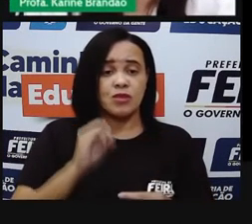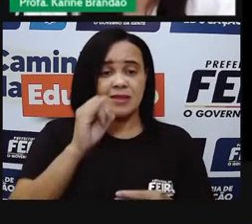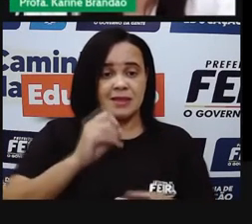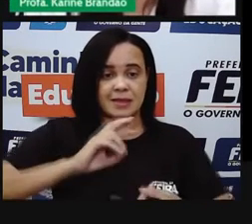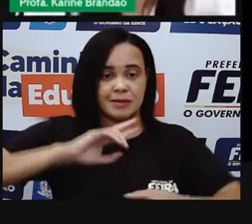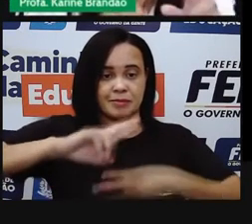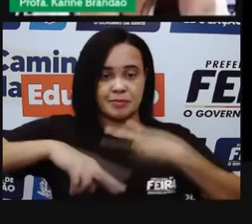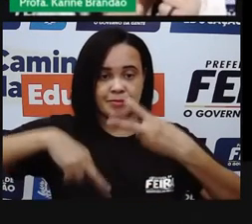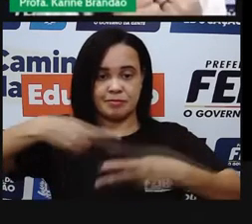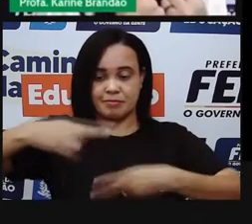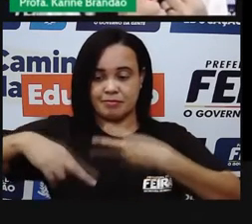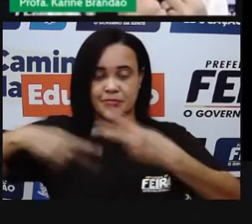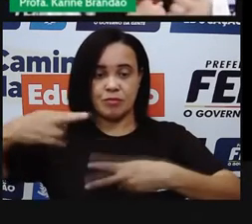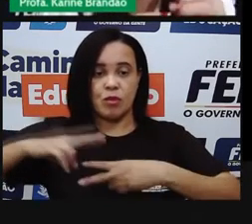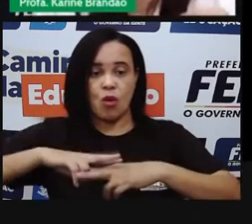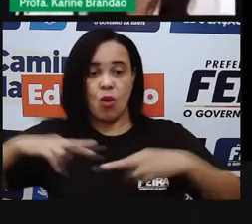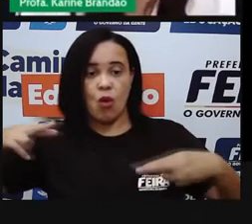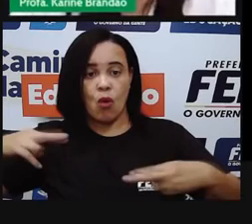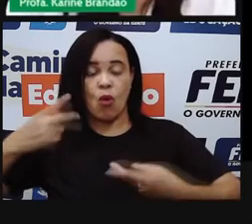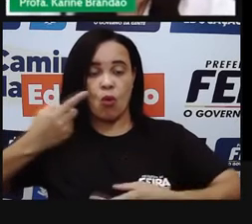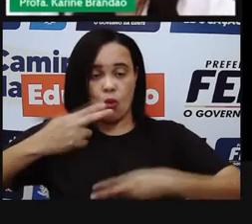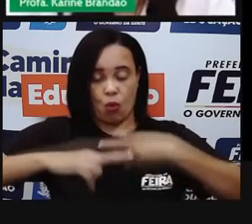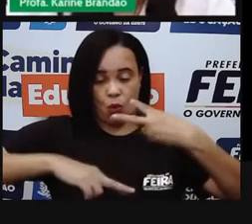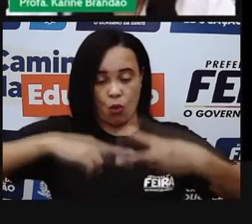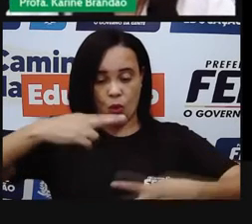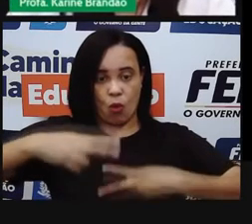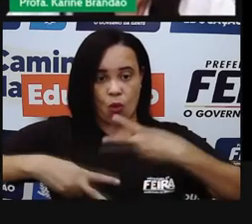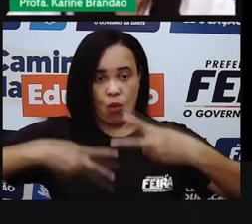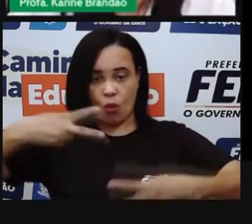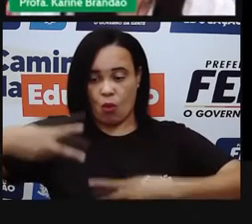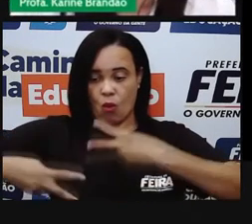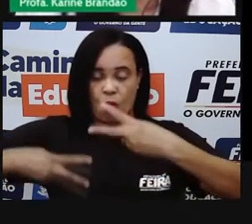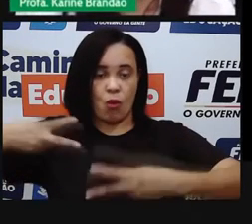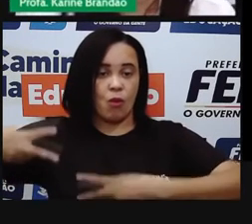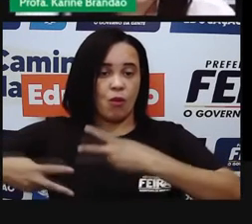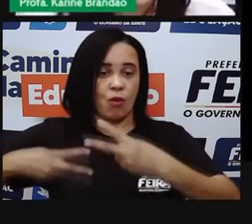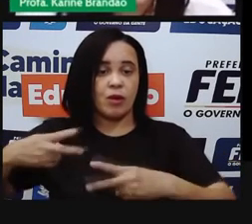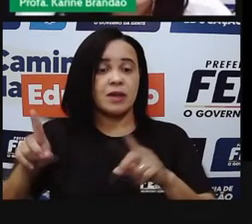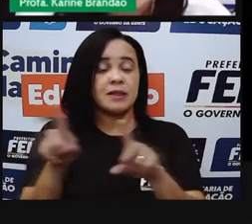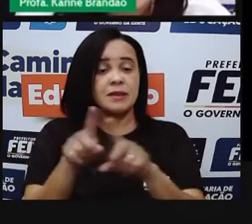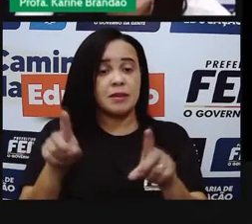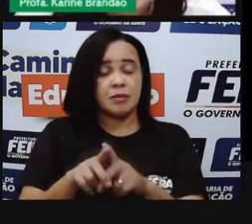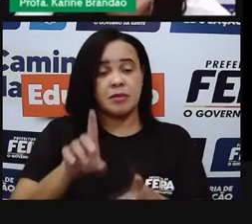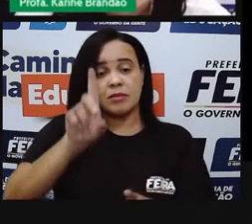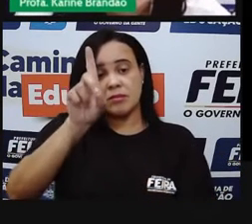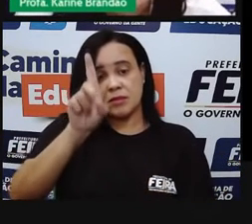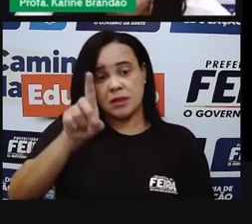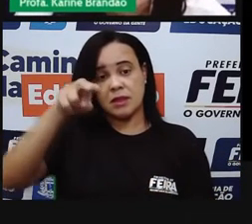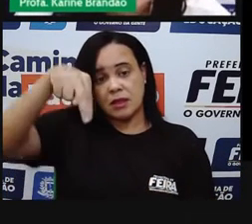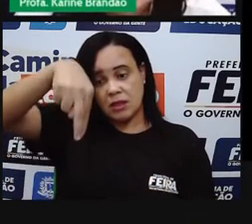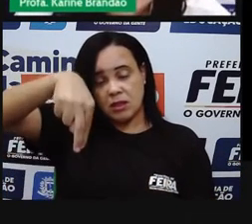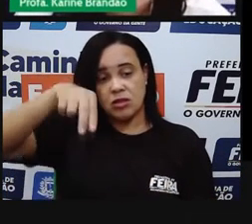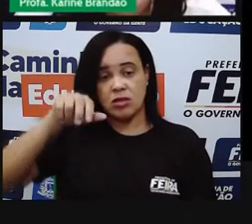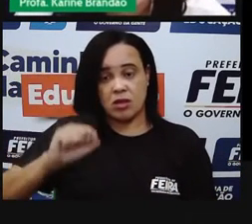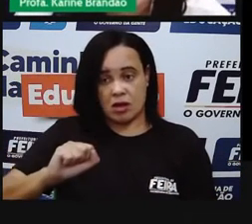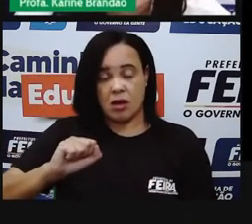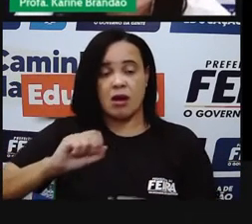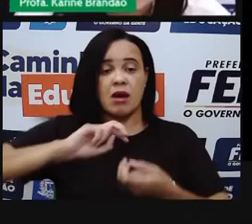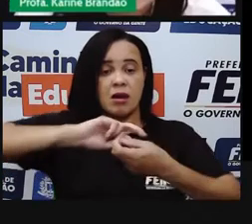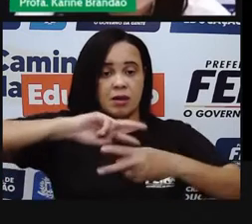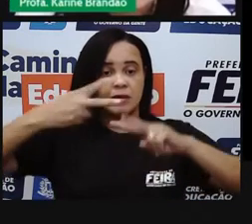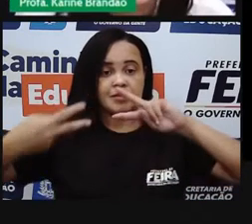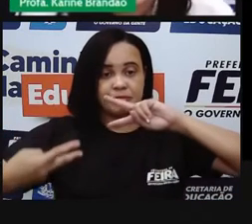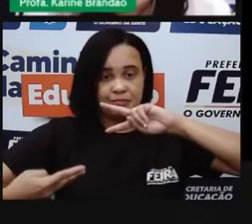esse cromossomo bem condensadinho até o DNA, a gente tinha essa imagem aqui do DNA, uma